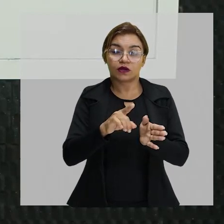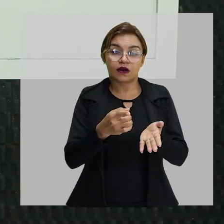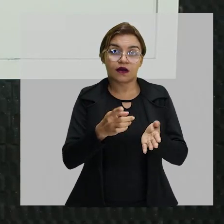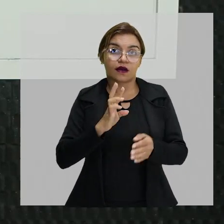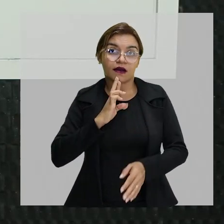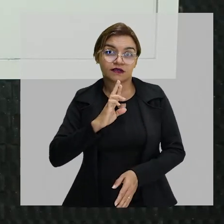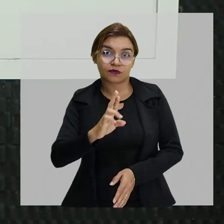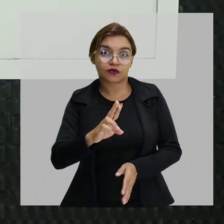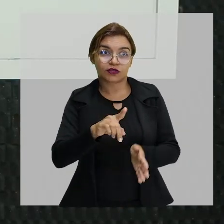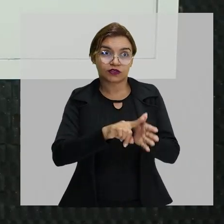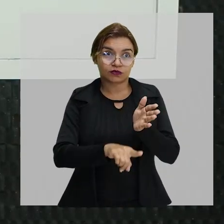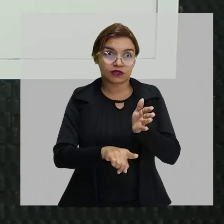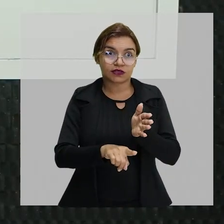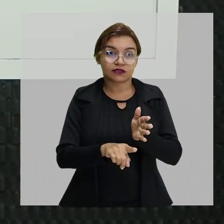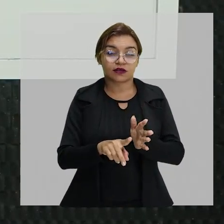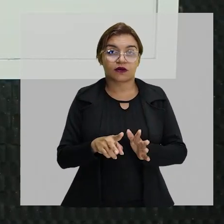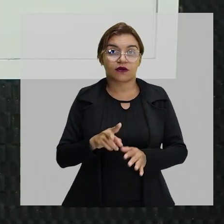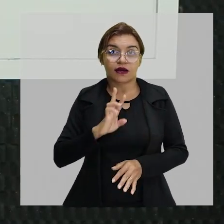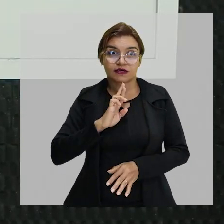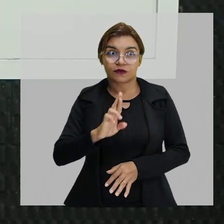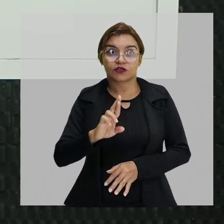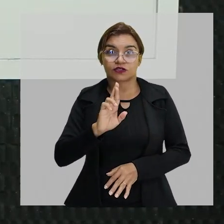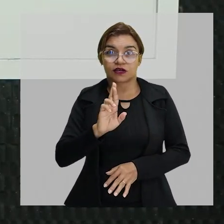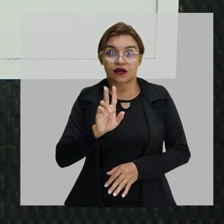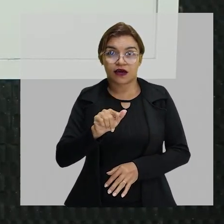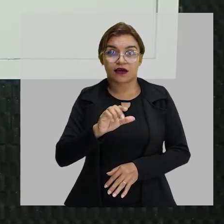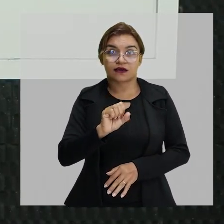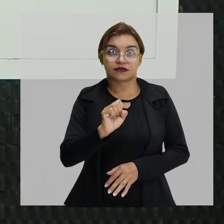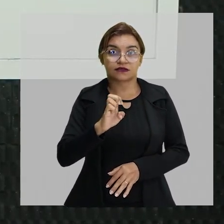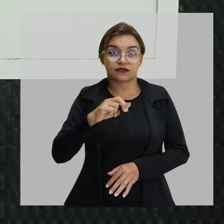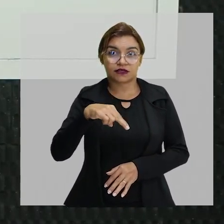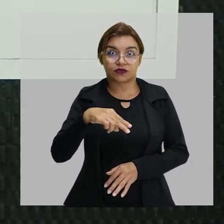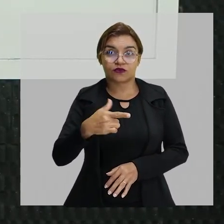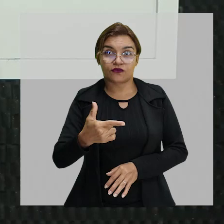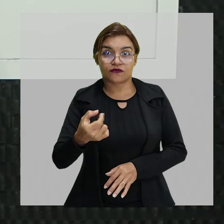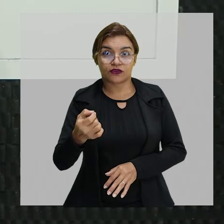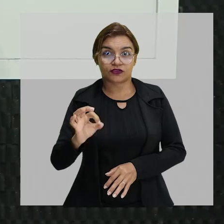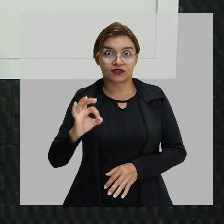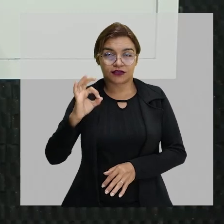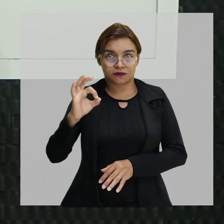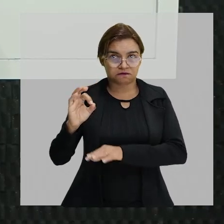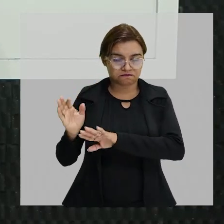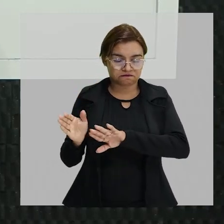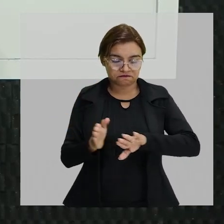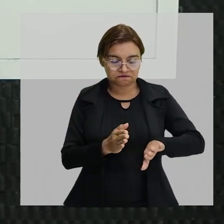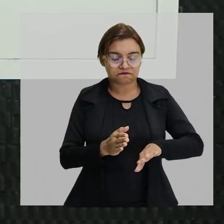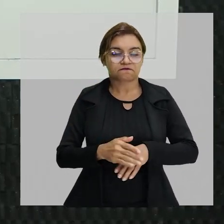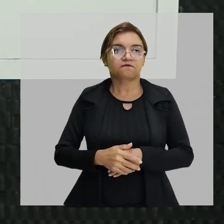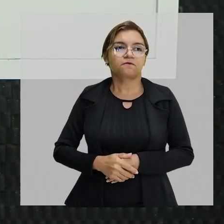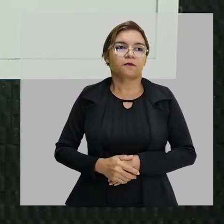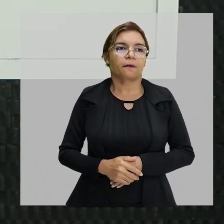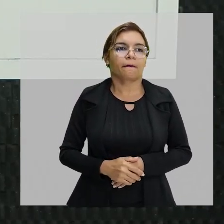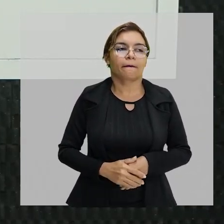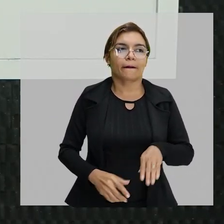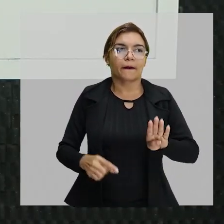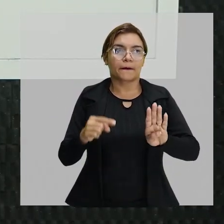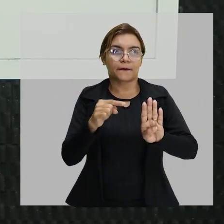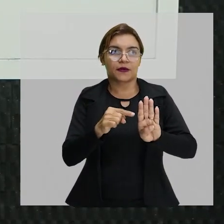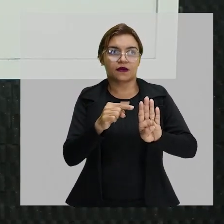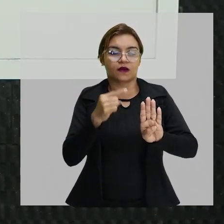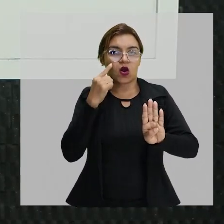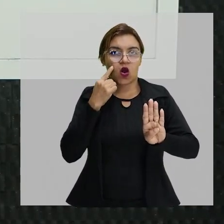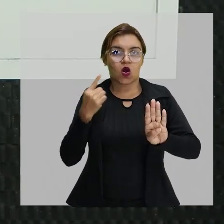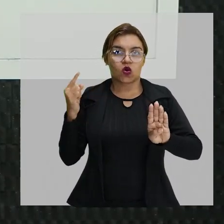de 20. Beleza? Vamos responder aqui a letra B. Na letra B, a gente vai usar a fórmula